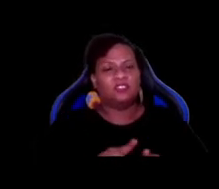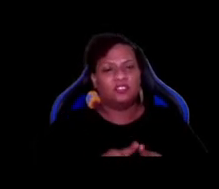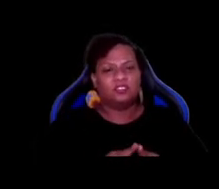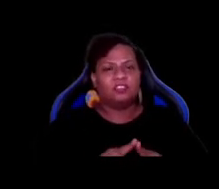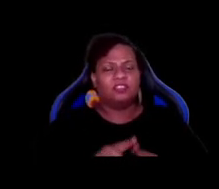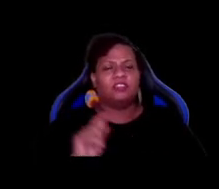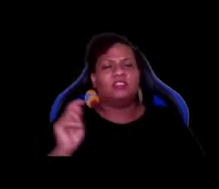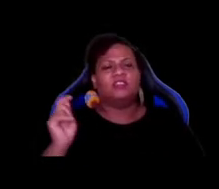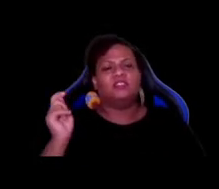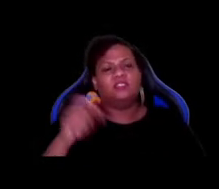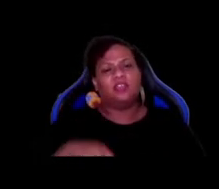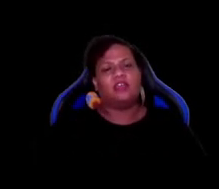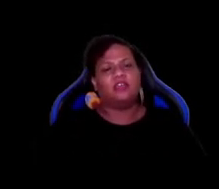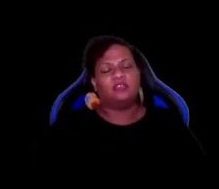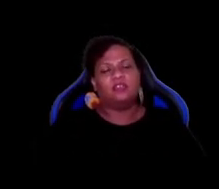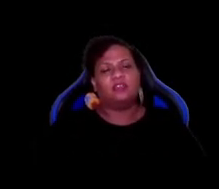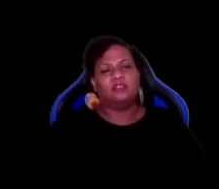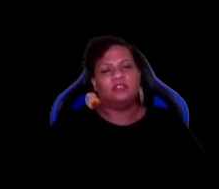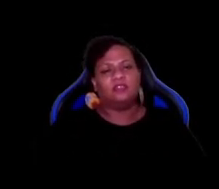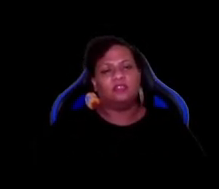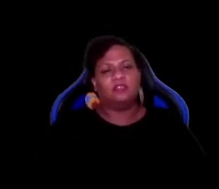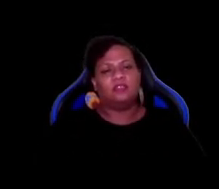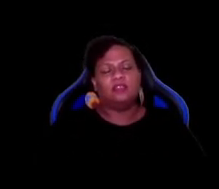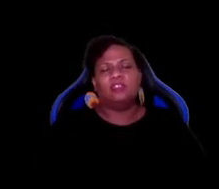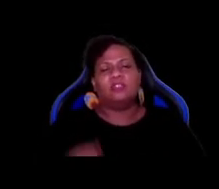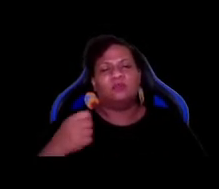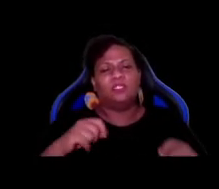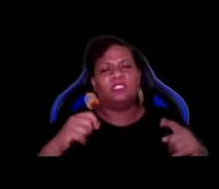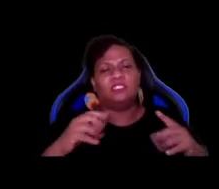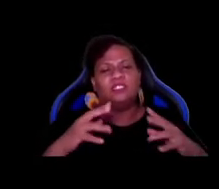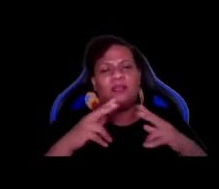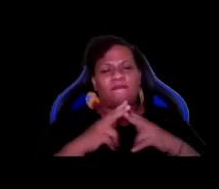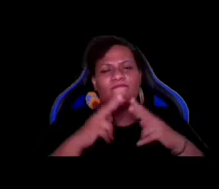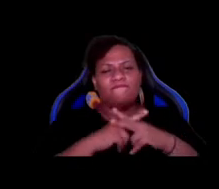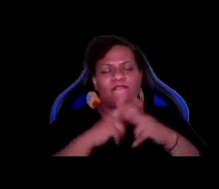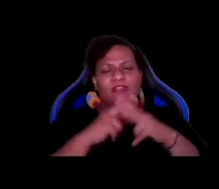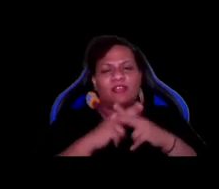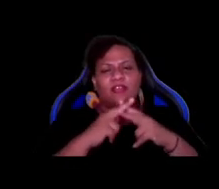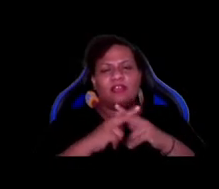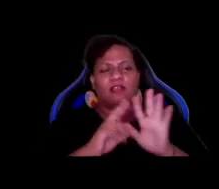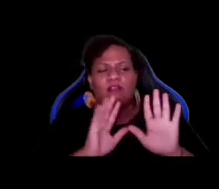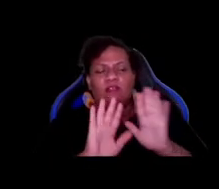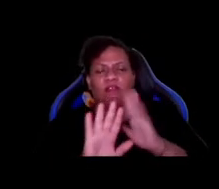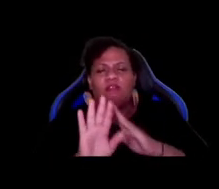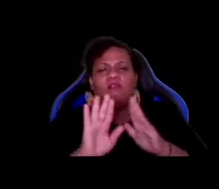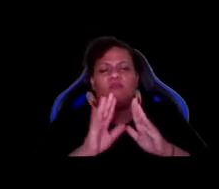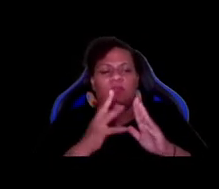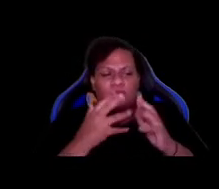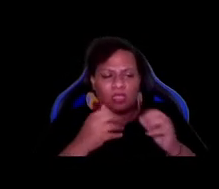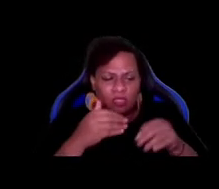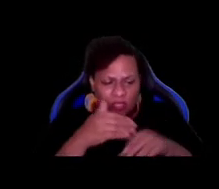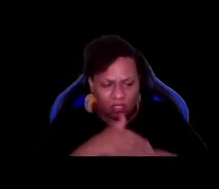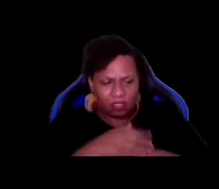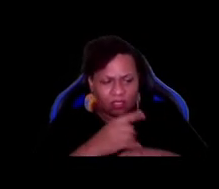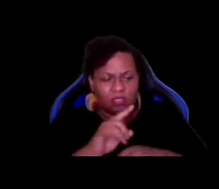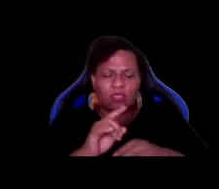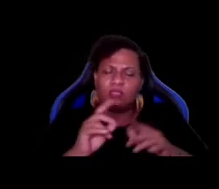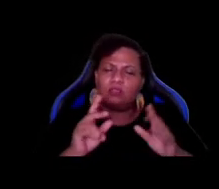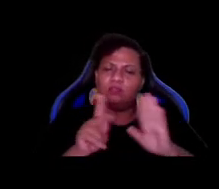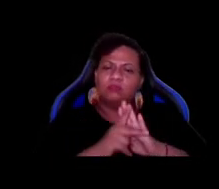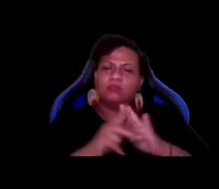você não colidir, mas você também não ceder pelo seu